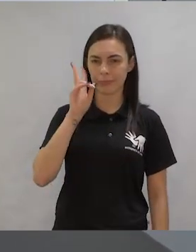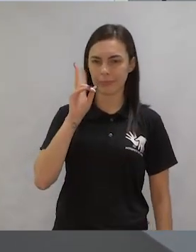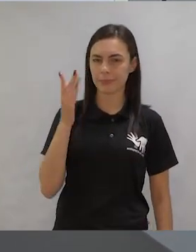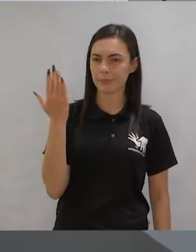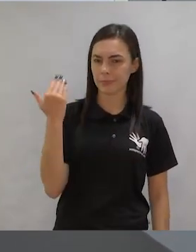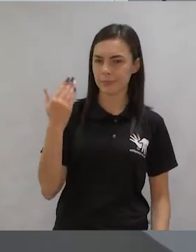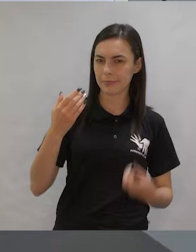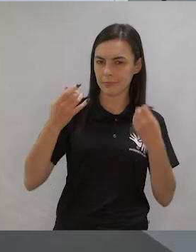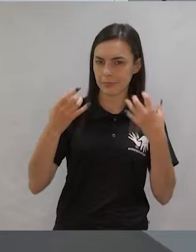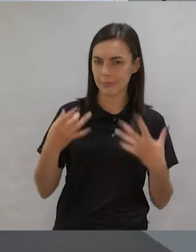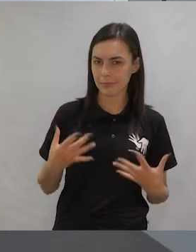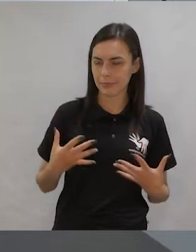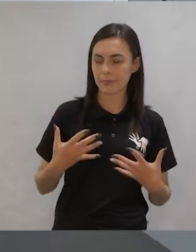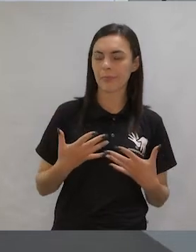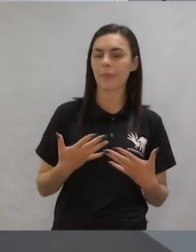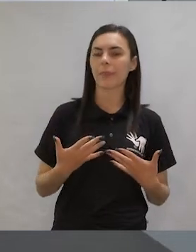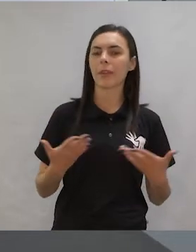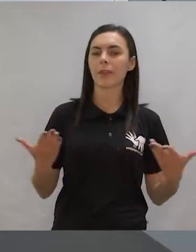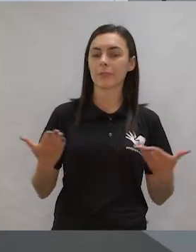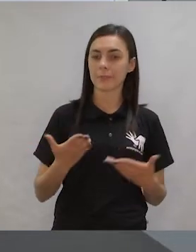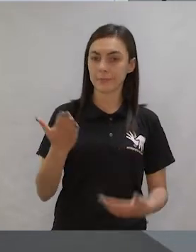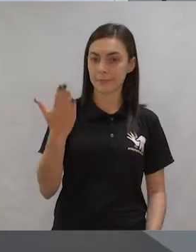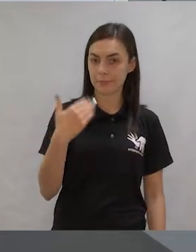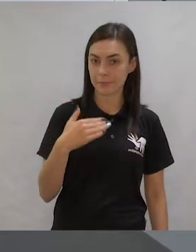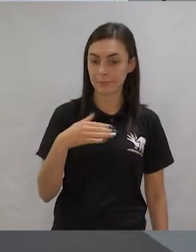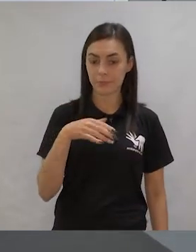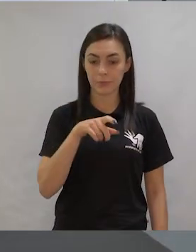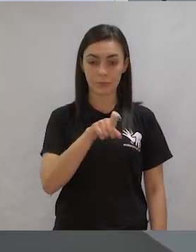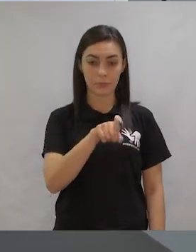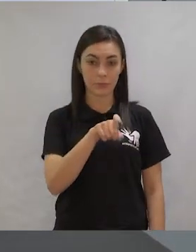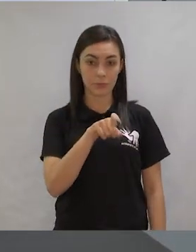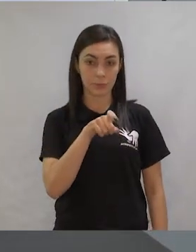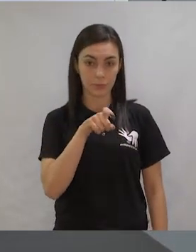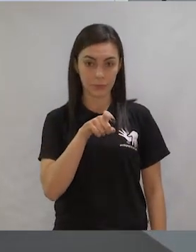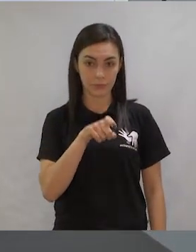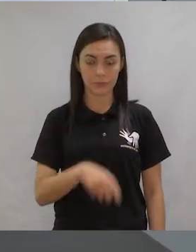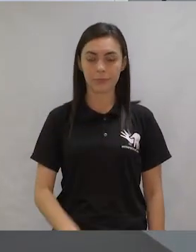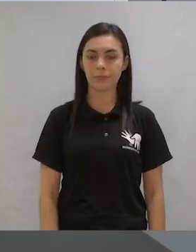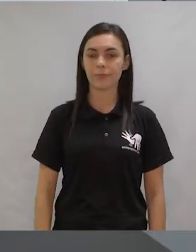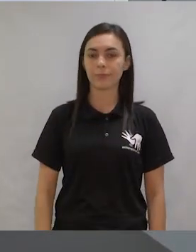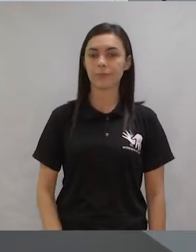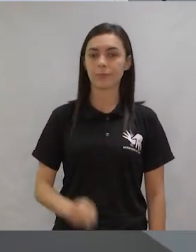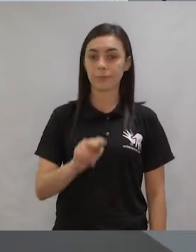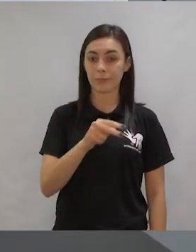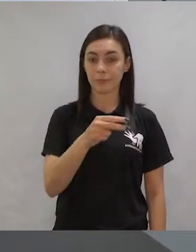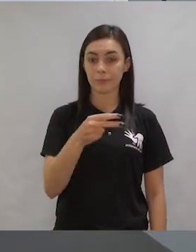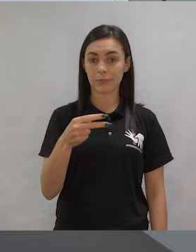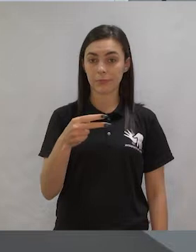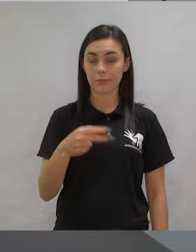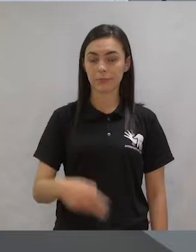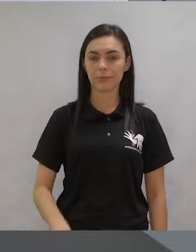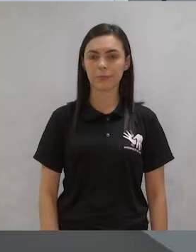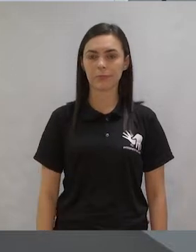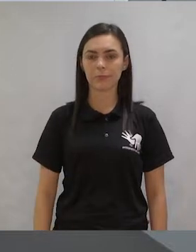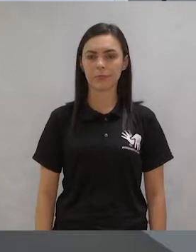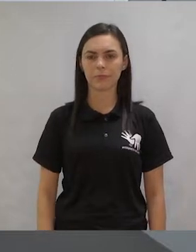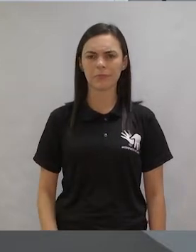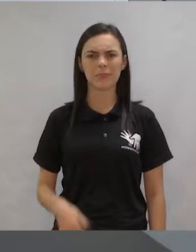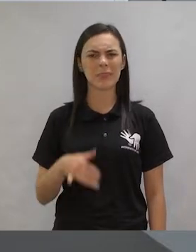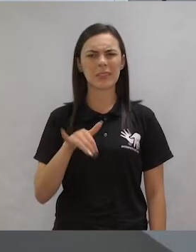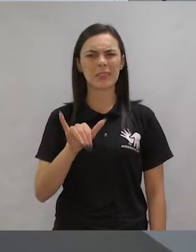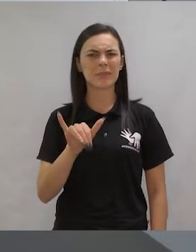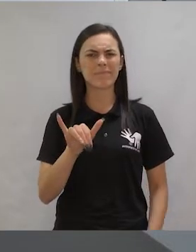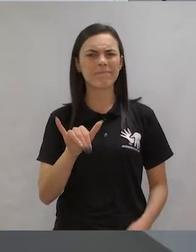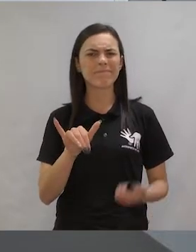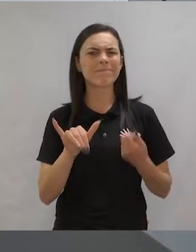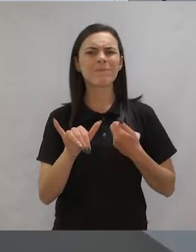né? Na situação do problema. Então, vamos lá. X é igual... Qual